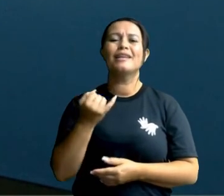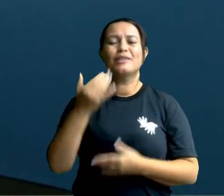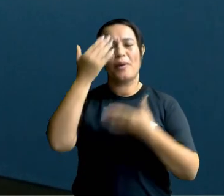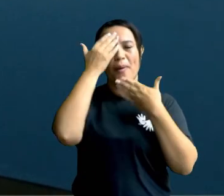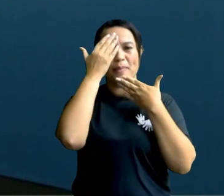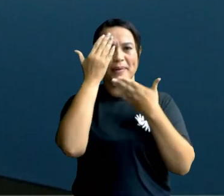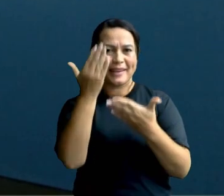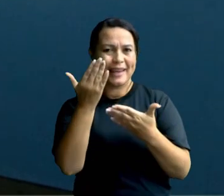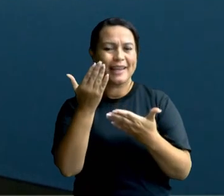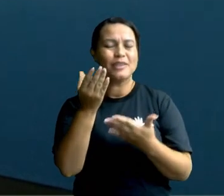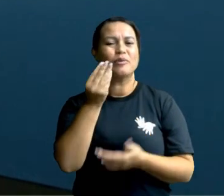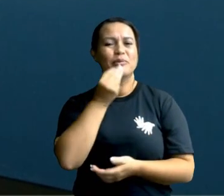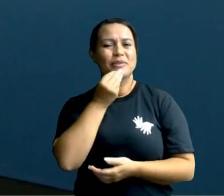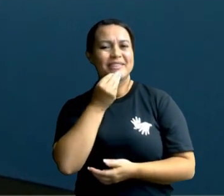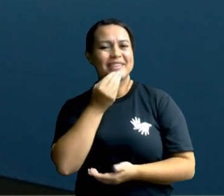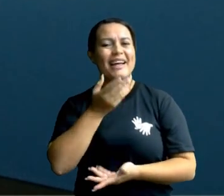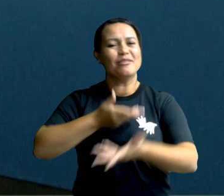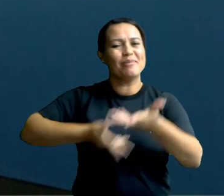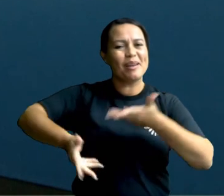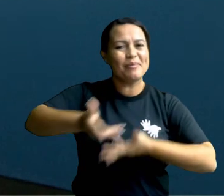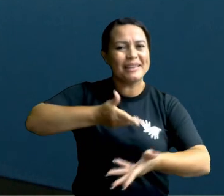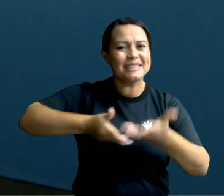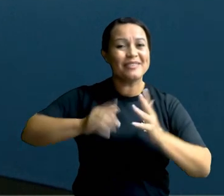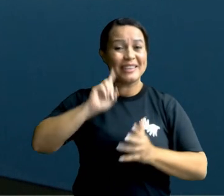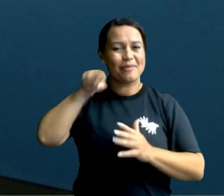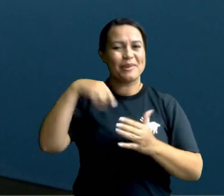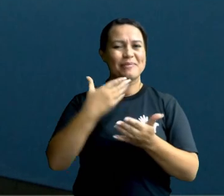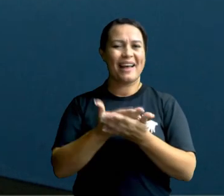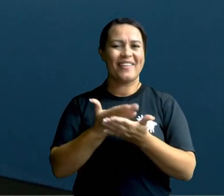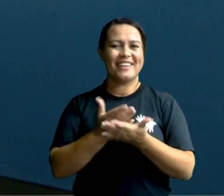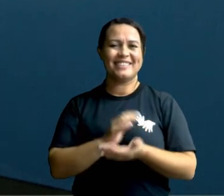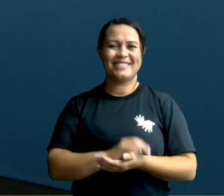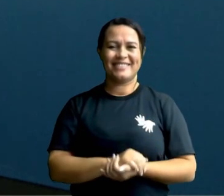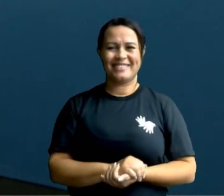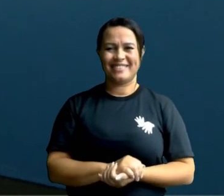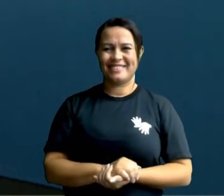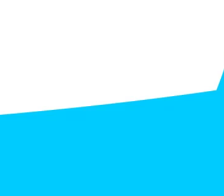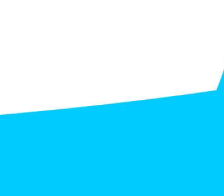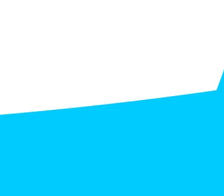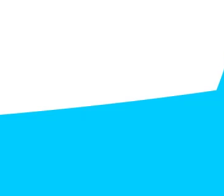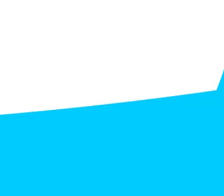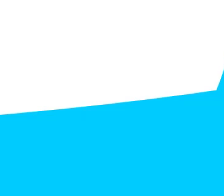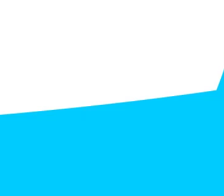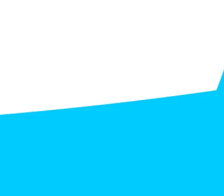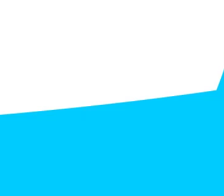Gente, obrigado pela oportunidade, pela participação e até a próxima aula.